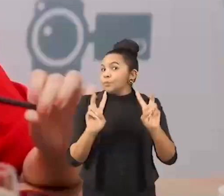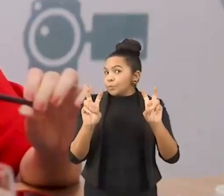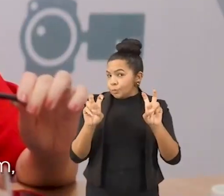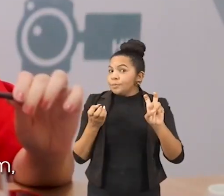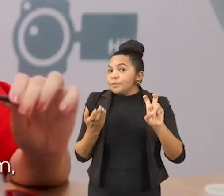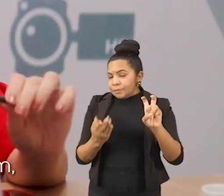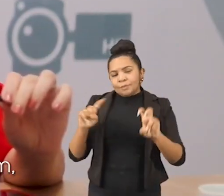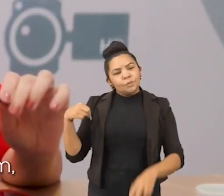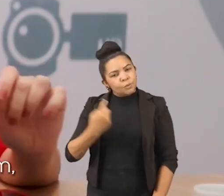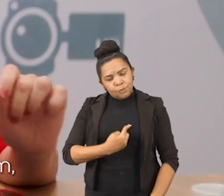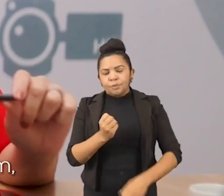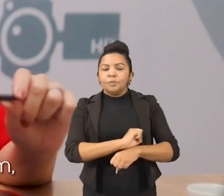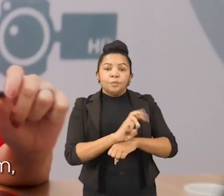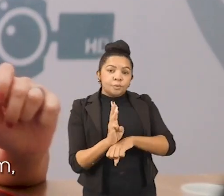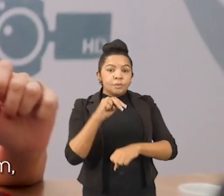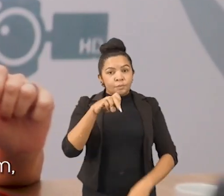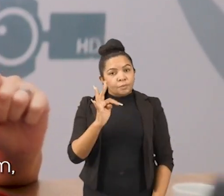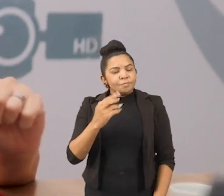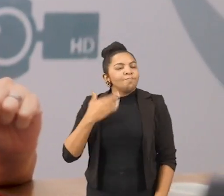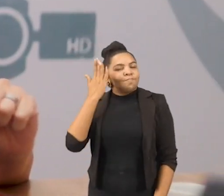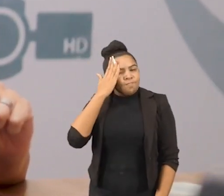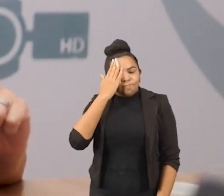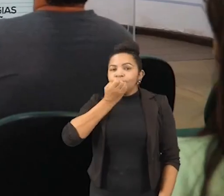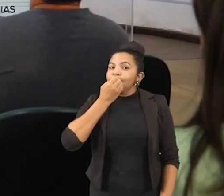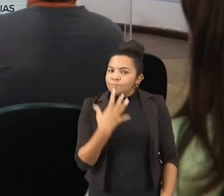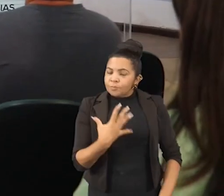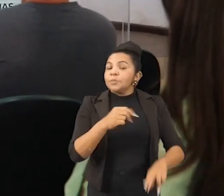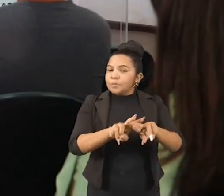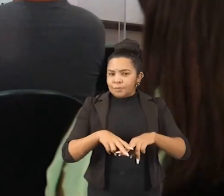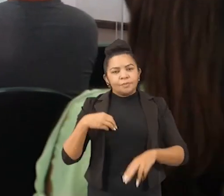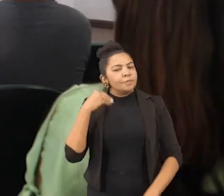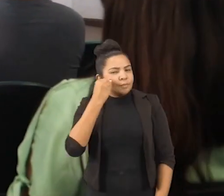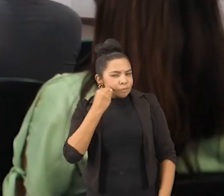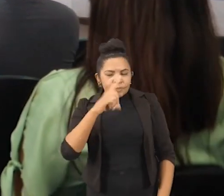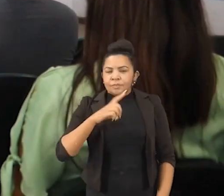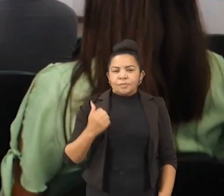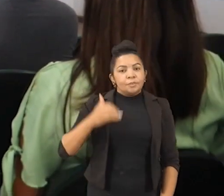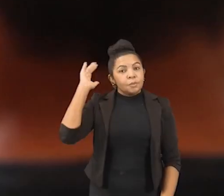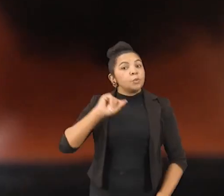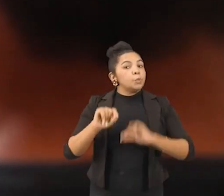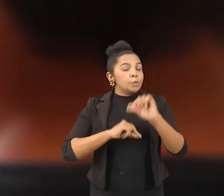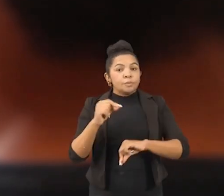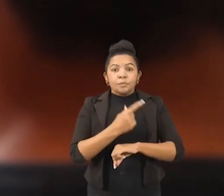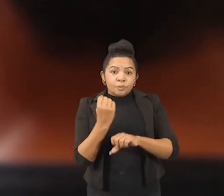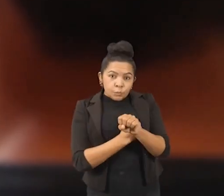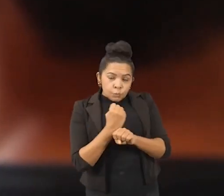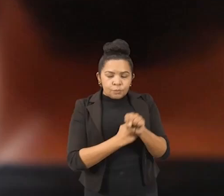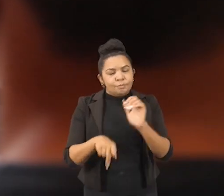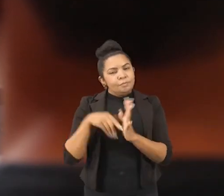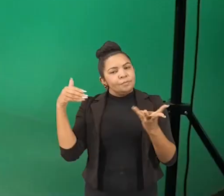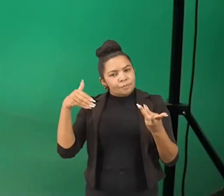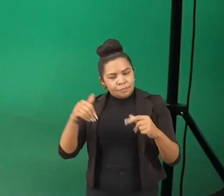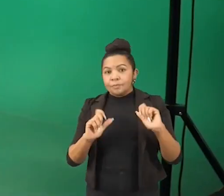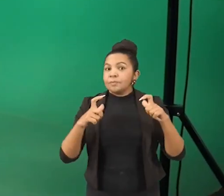isso, nós do Emanet entendemos muito bem, e com a experiência de quem tem mais de 2 décadas de atuação na